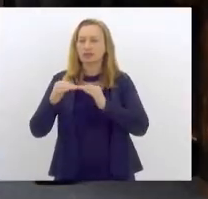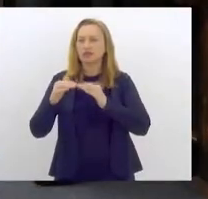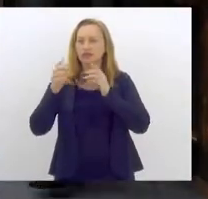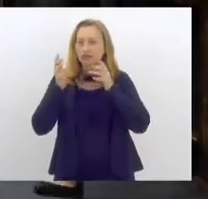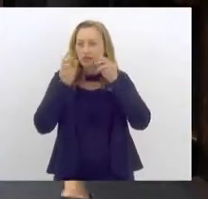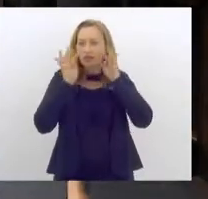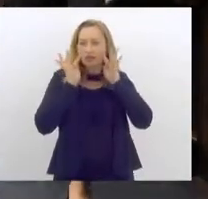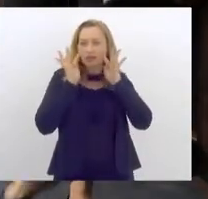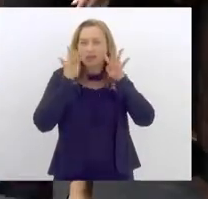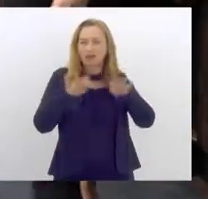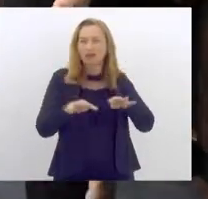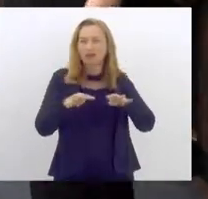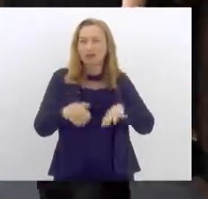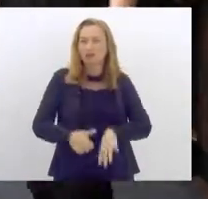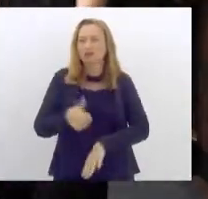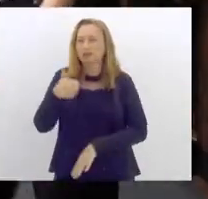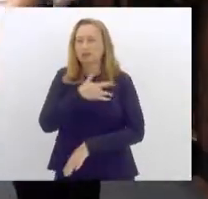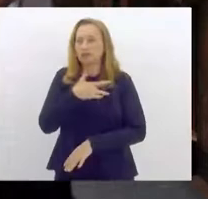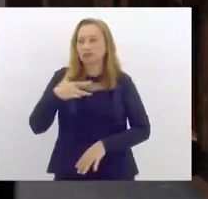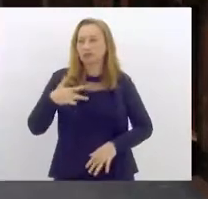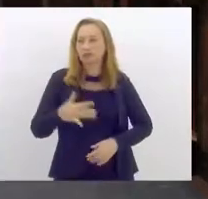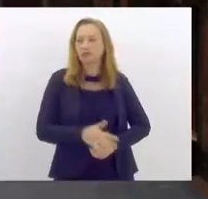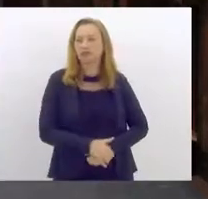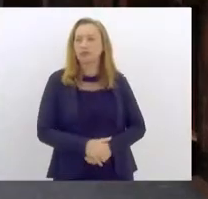primária à saúde